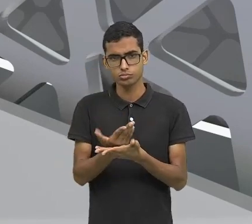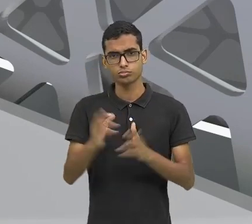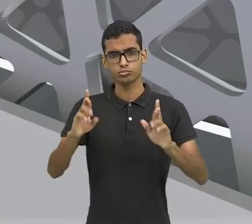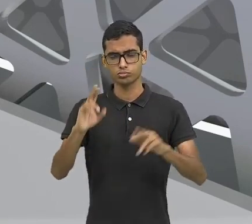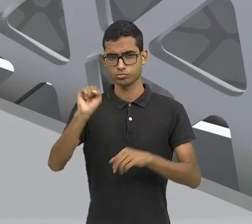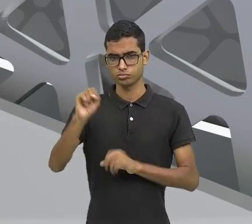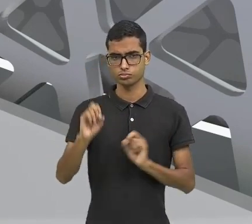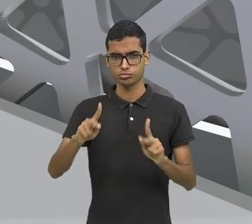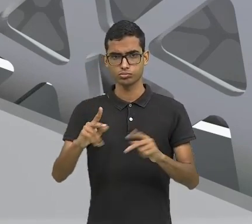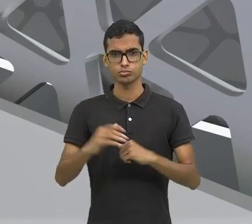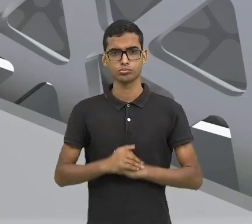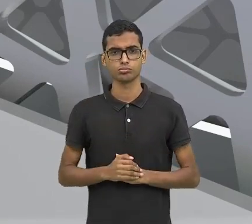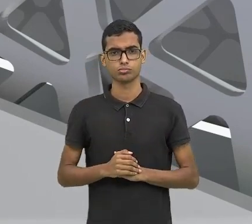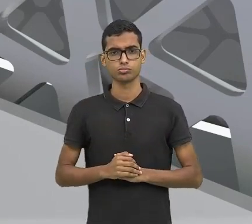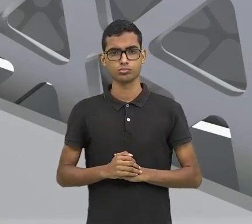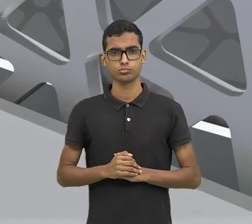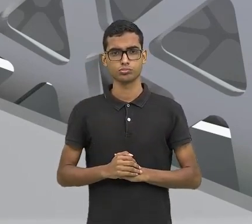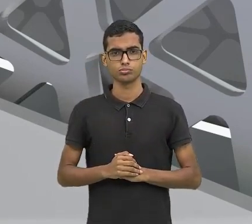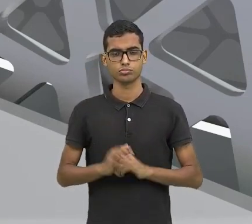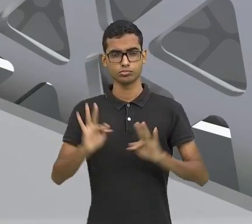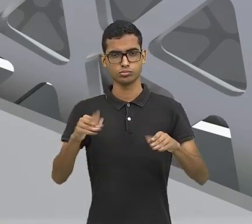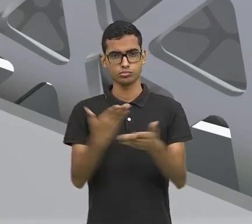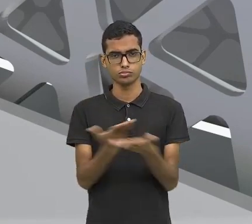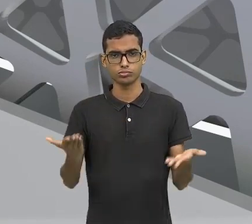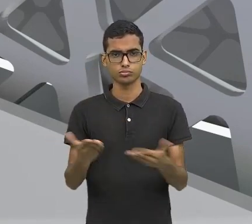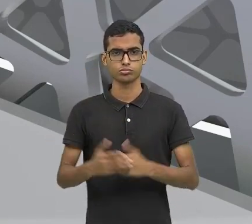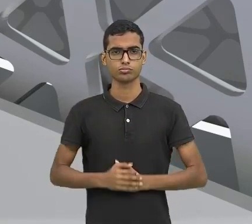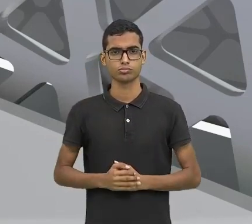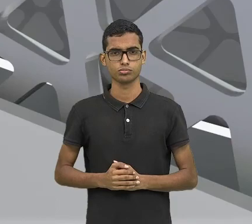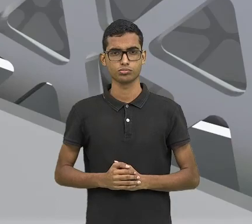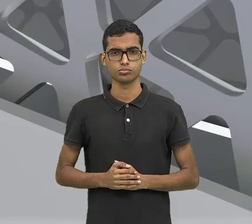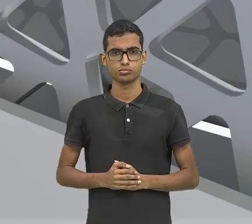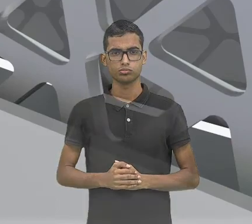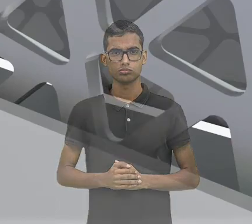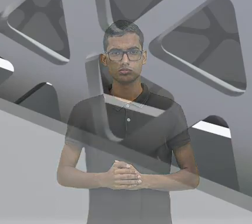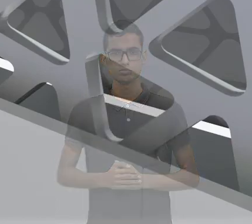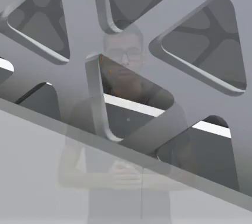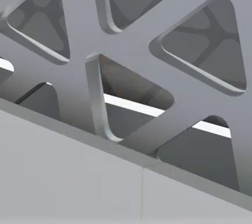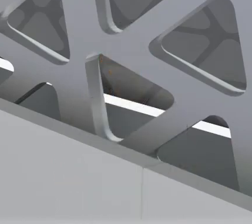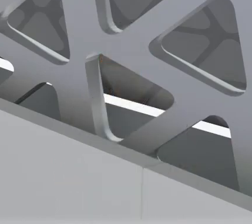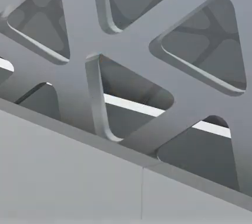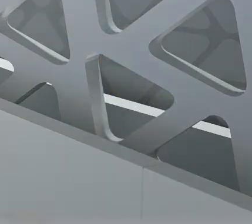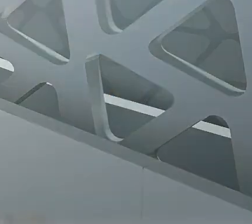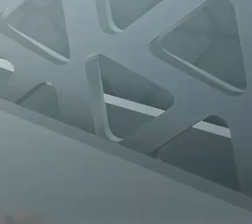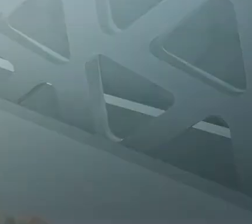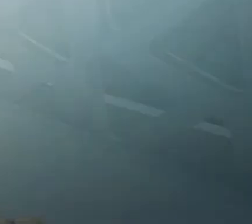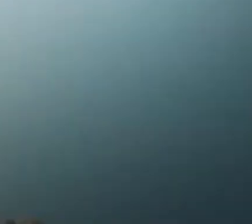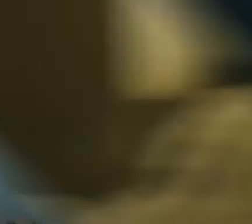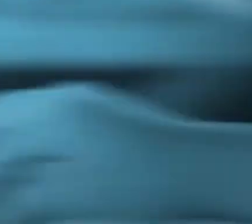que sim. Então, vamos encerrar a nossa aula aqui neste momento.